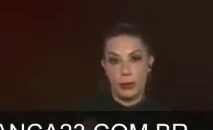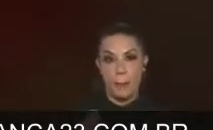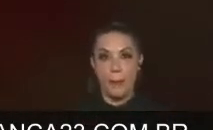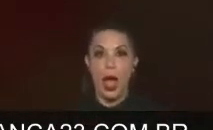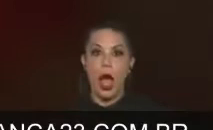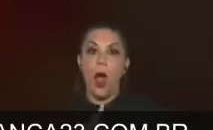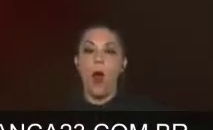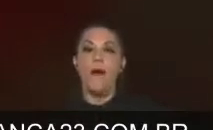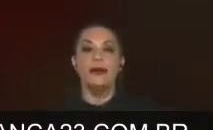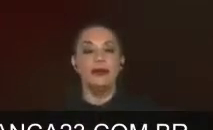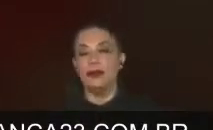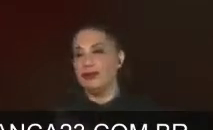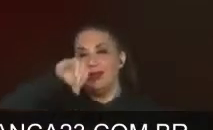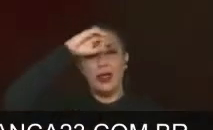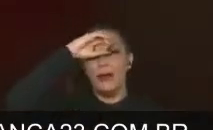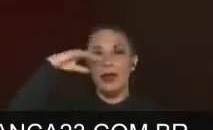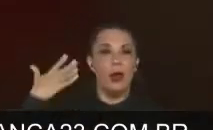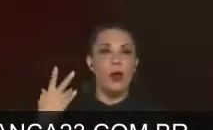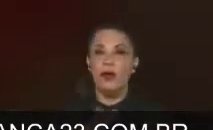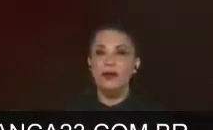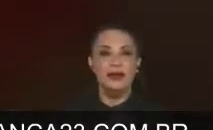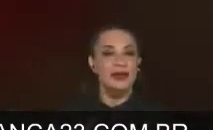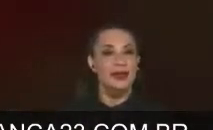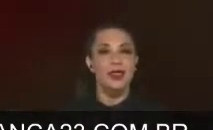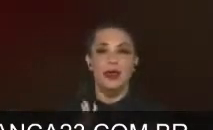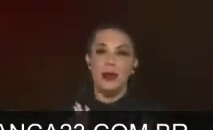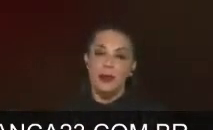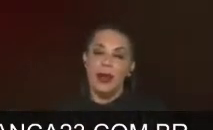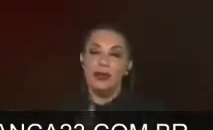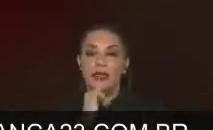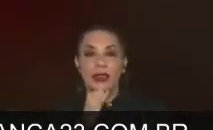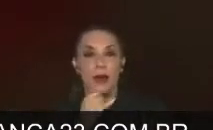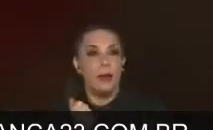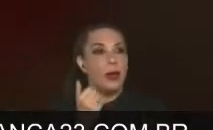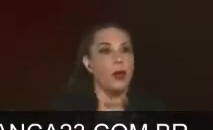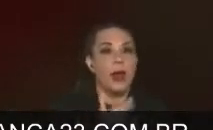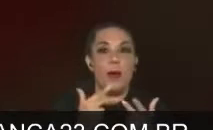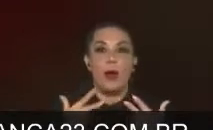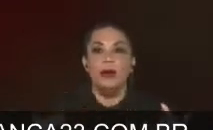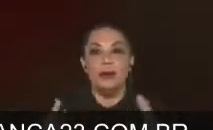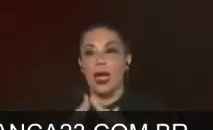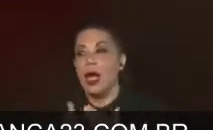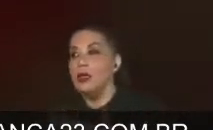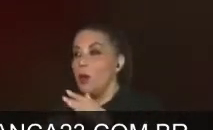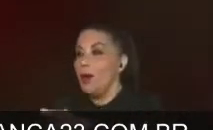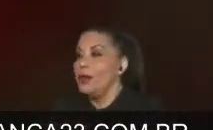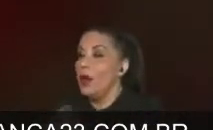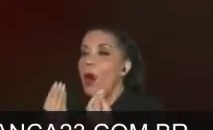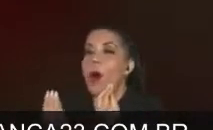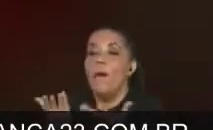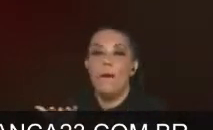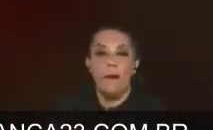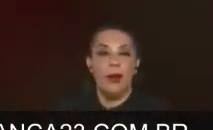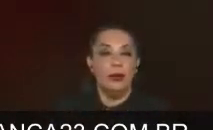não sabia o que realmente ia acontecer, então tipo, ajudou na parte para tu comprar coisas para dentro de casa, guardar, ter